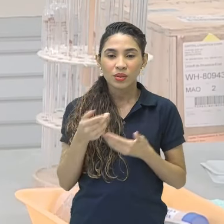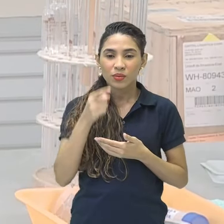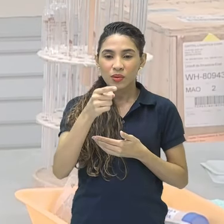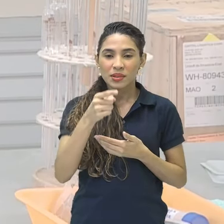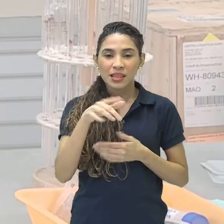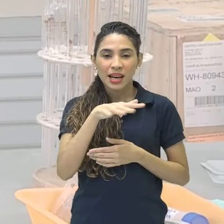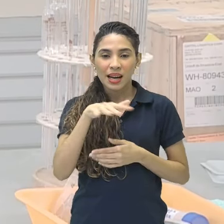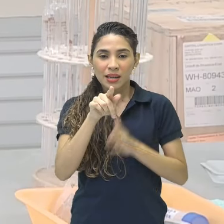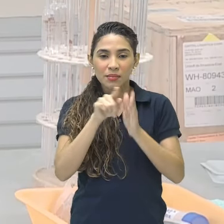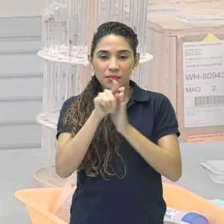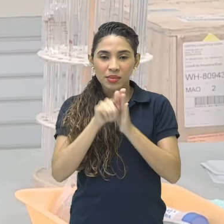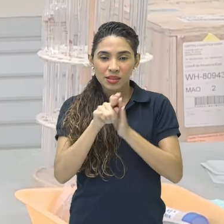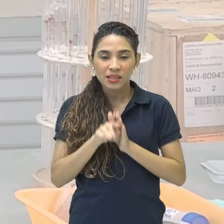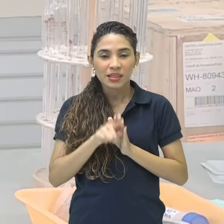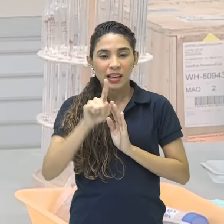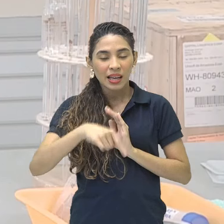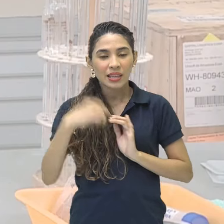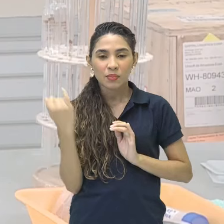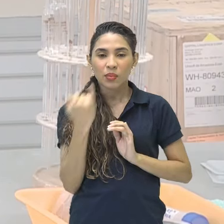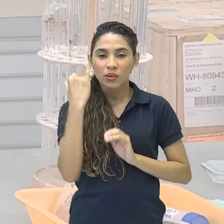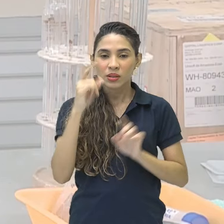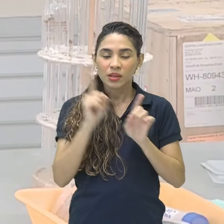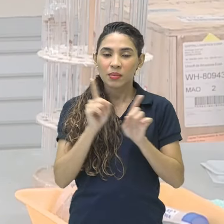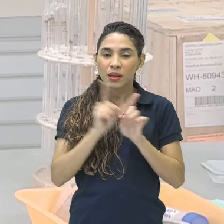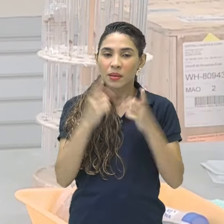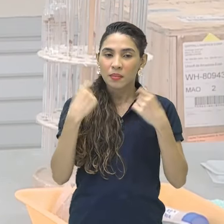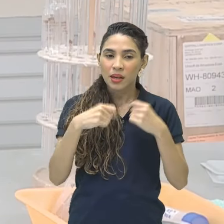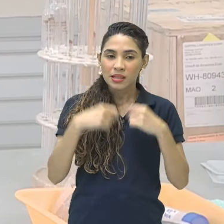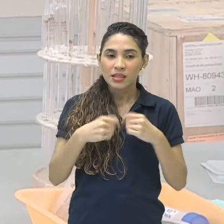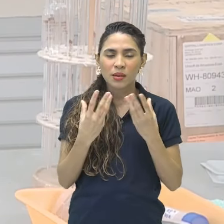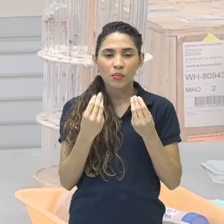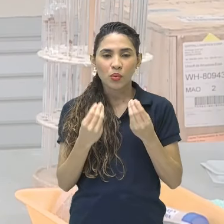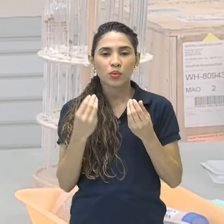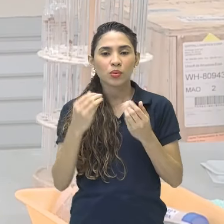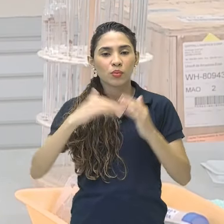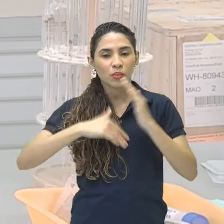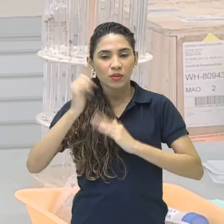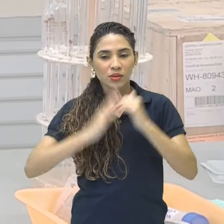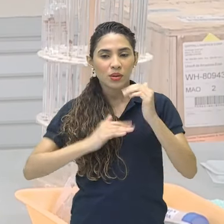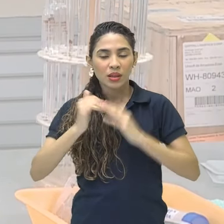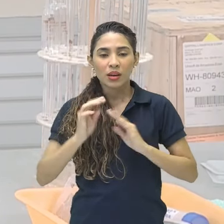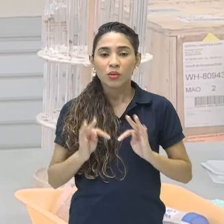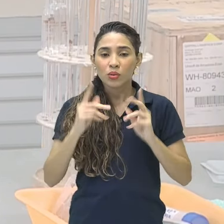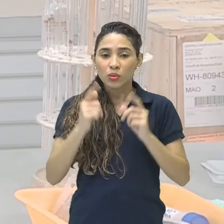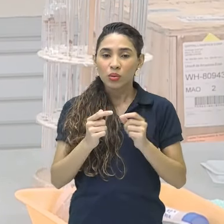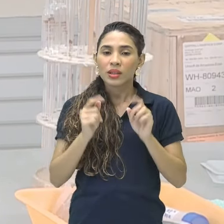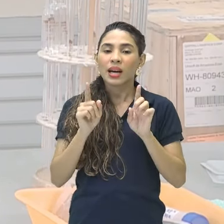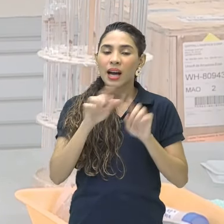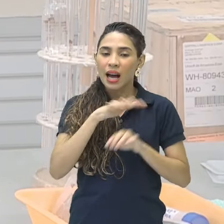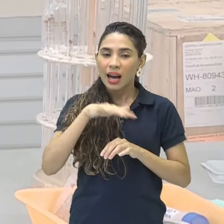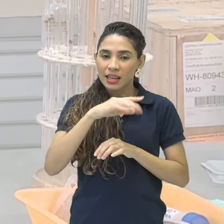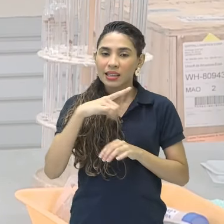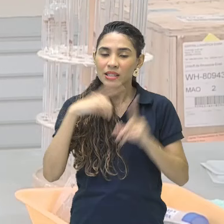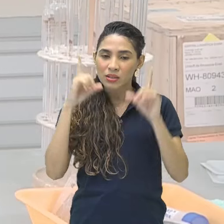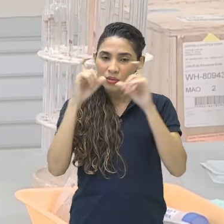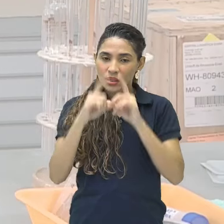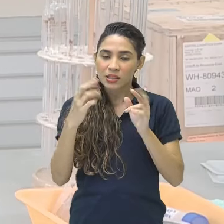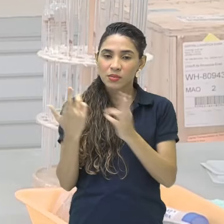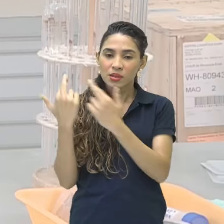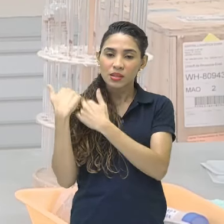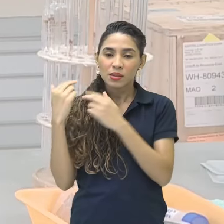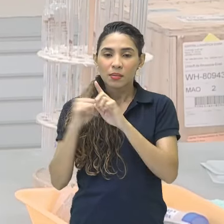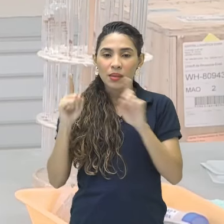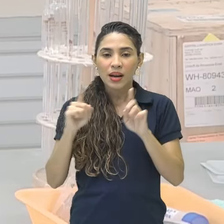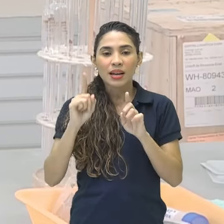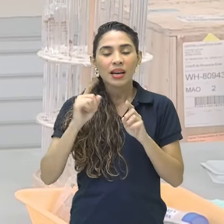da pesquisa. É uma área muito importante, que precisa muito de profissionais. Como toda área, tem seus desafios, as suas responsabilidades, mas é